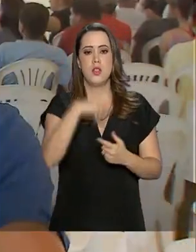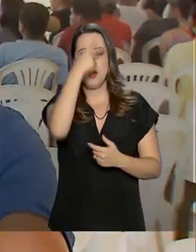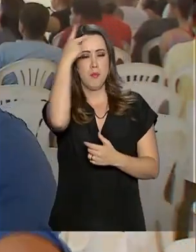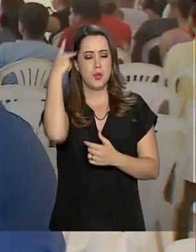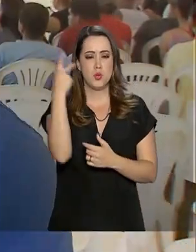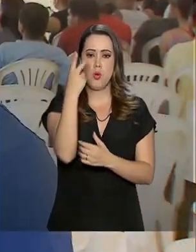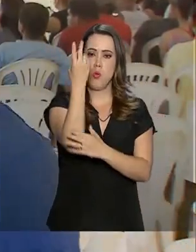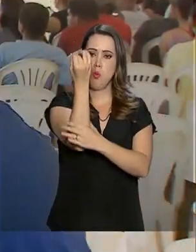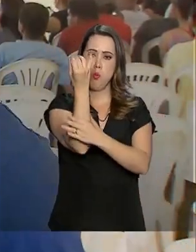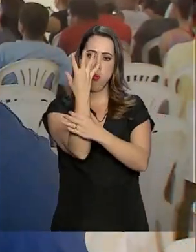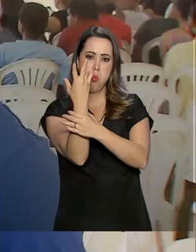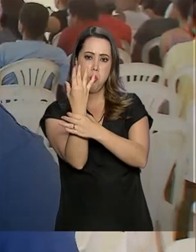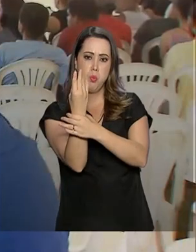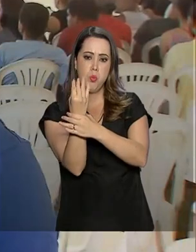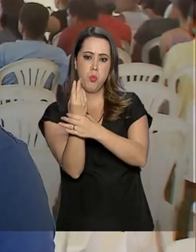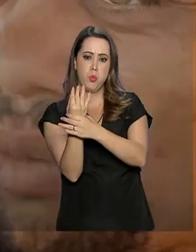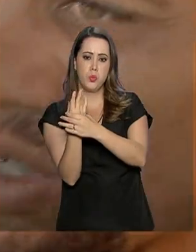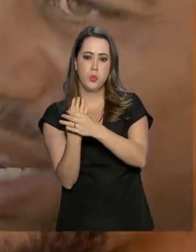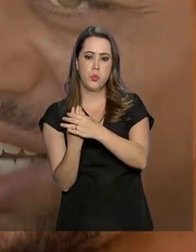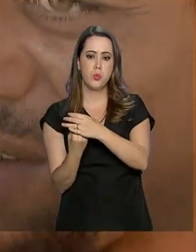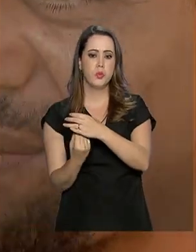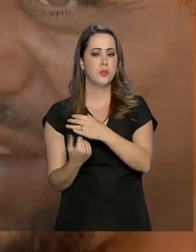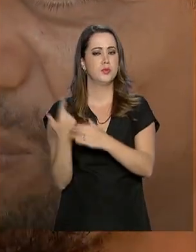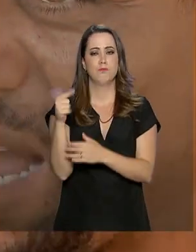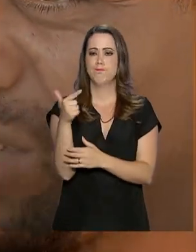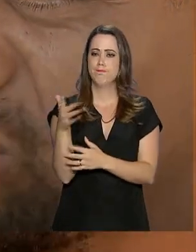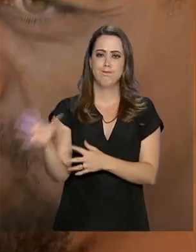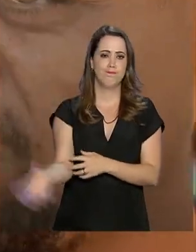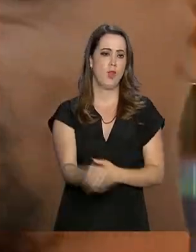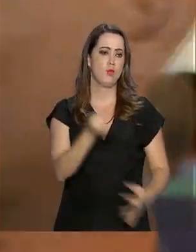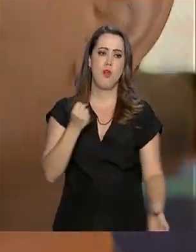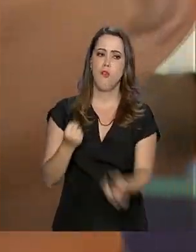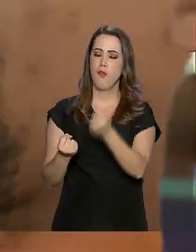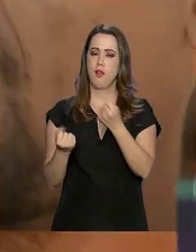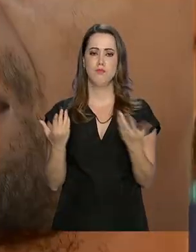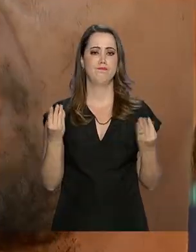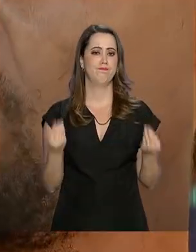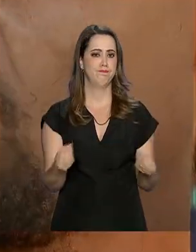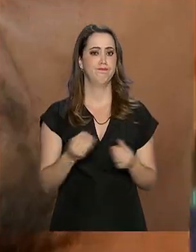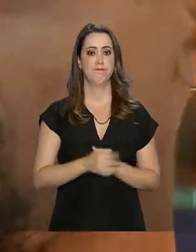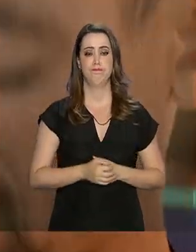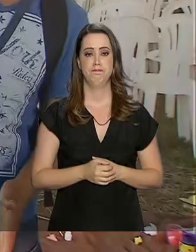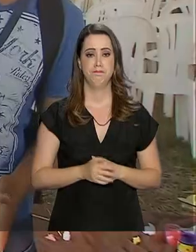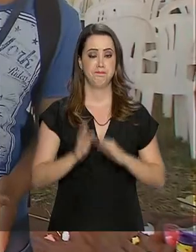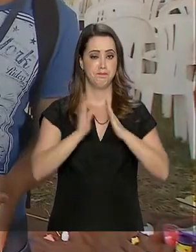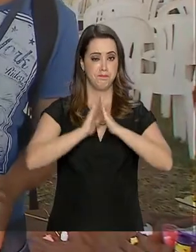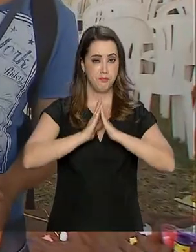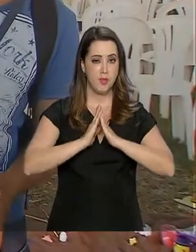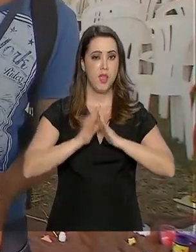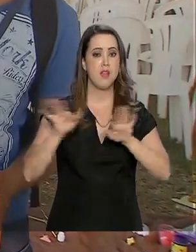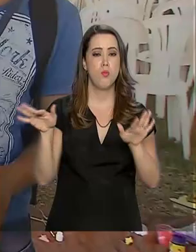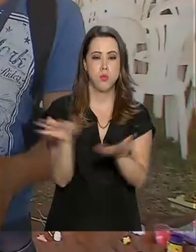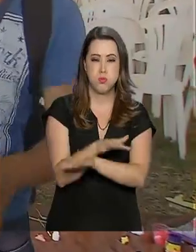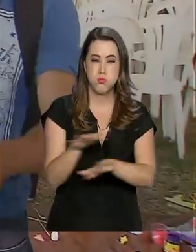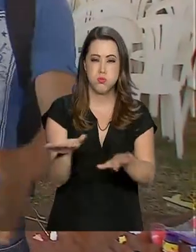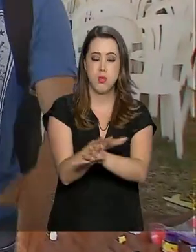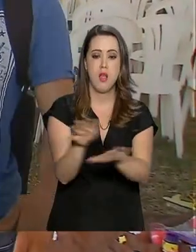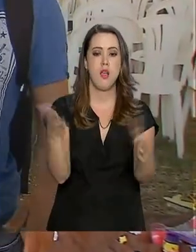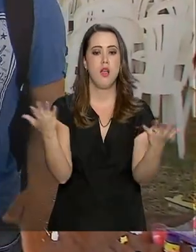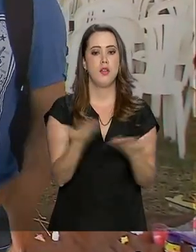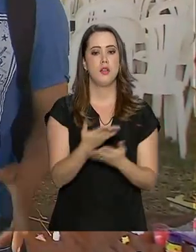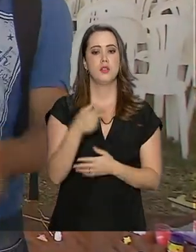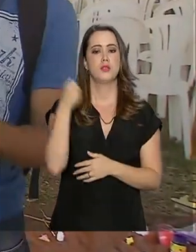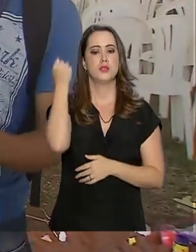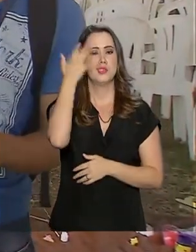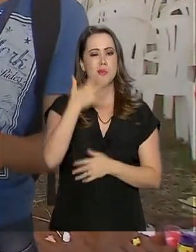tentando jogar a corda, bambu para salvar, não teve jeito de salvar. A casa dele foi levada pela lama de rejeitos de minério. Agora, Emerson